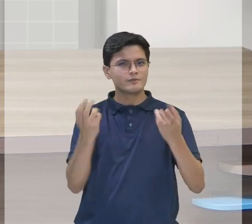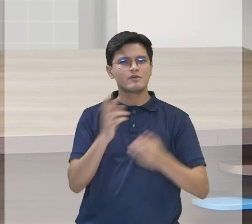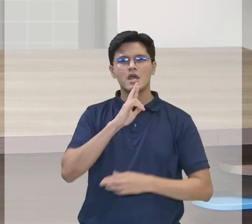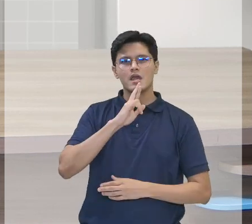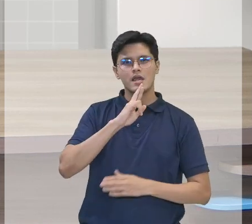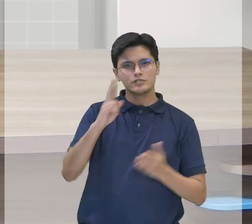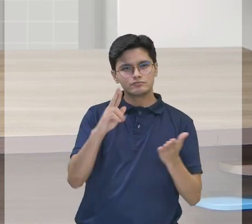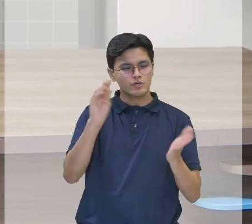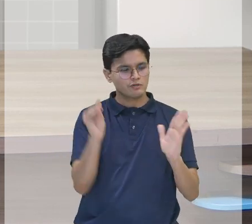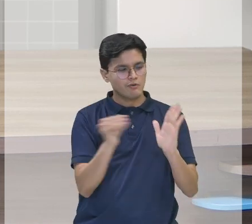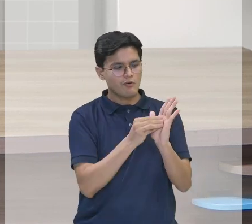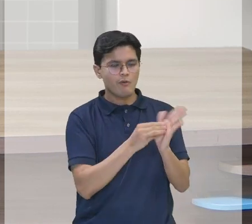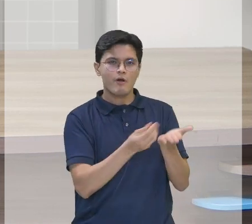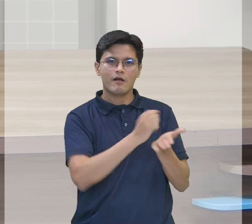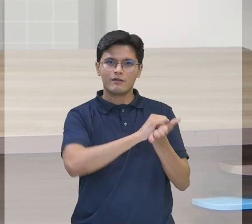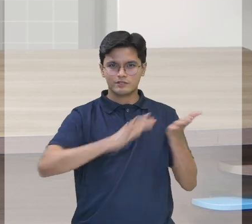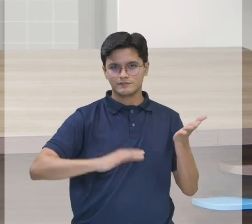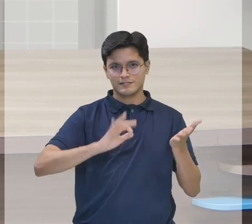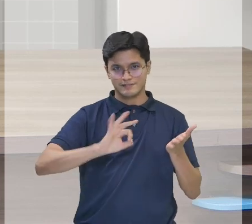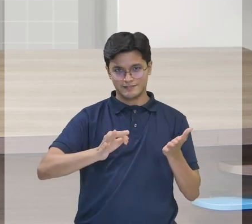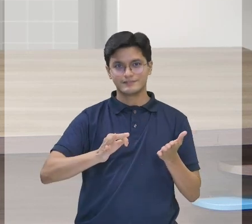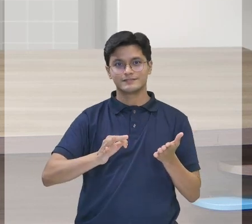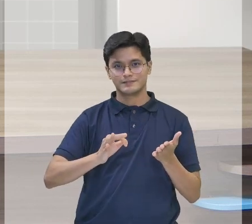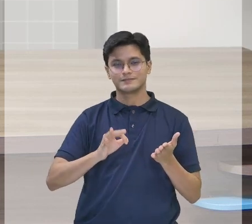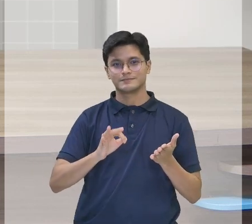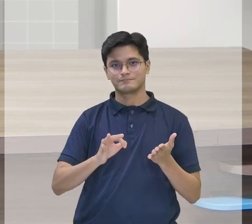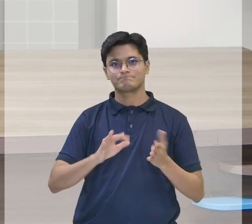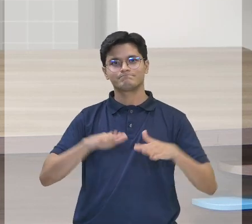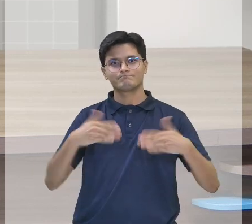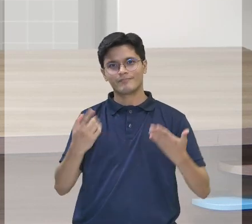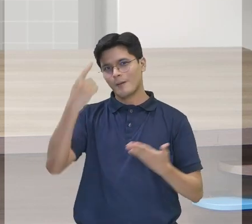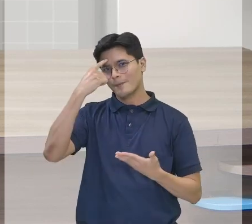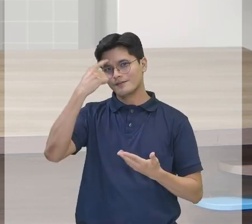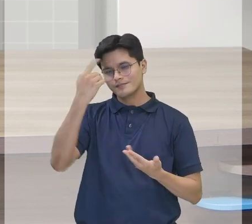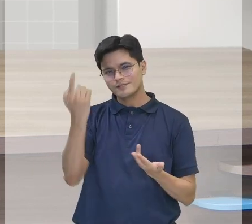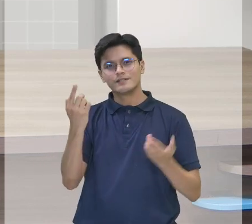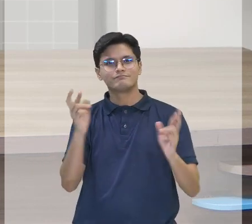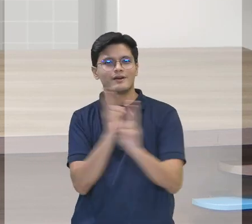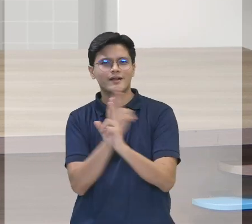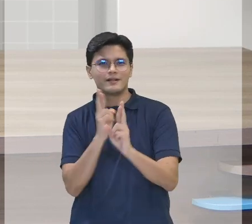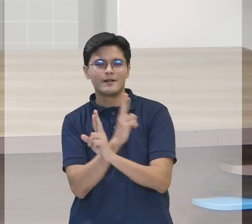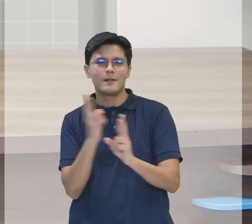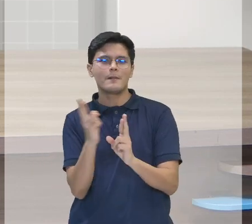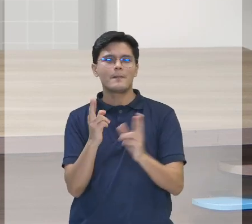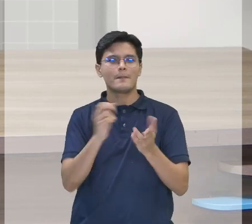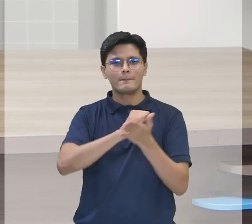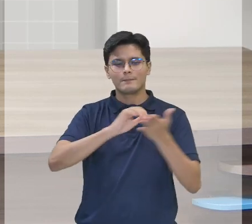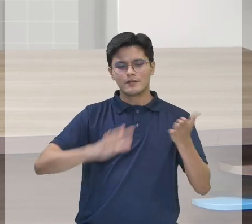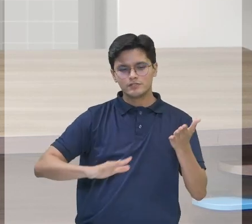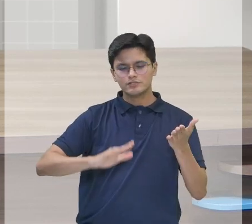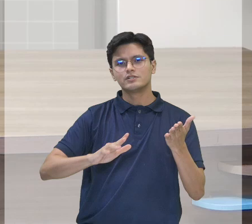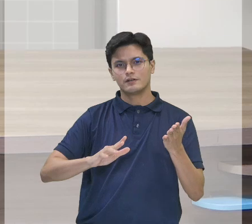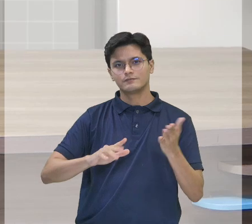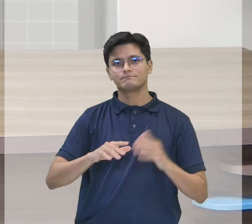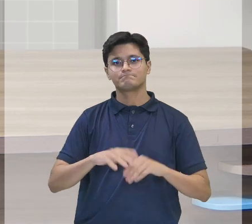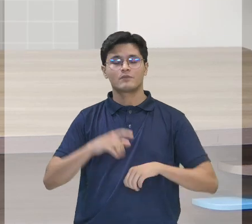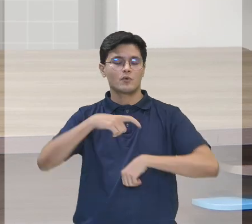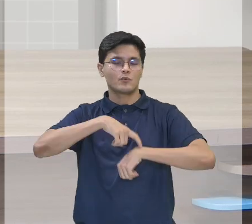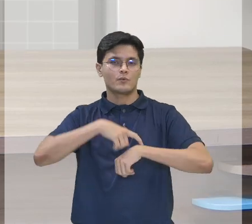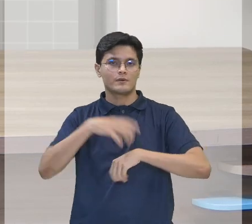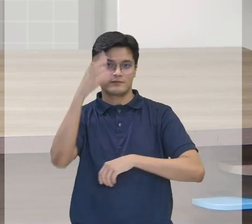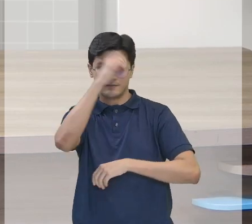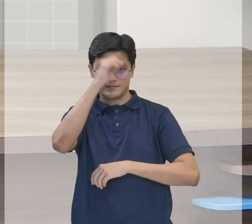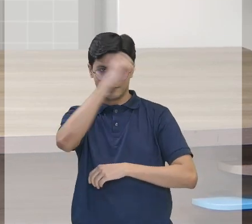relacionado à tarefa, eu estou pensando sobre algo relacionado à minha própria tarefa, no meu momento de aprendizagem, a gente está falando